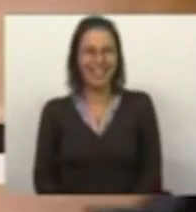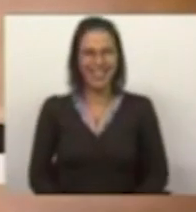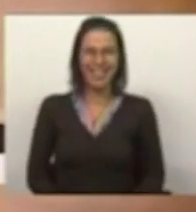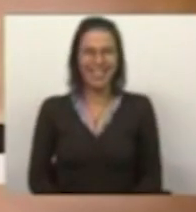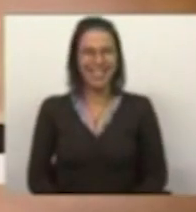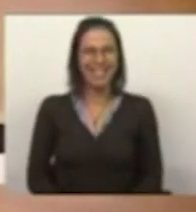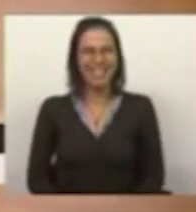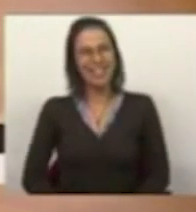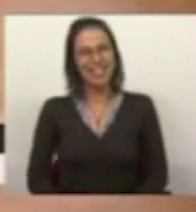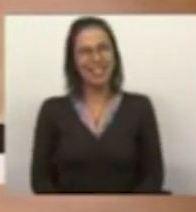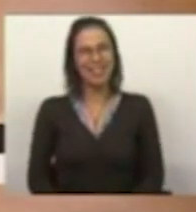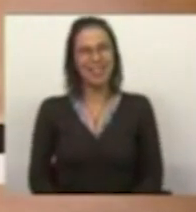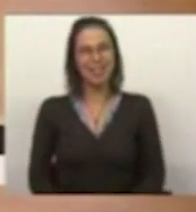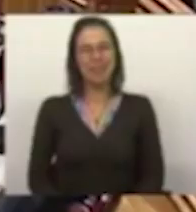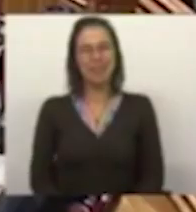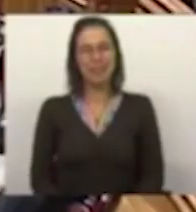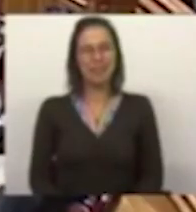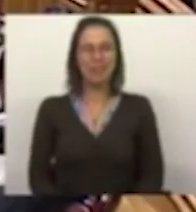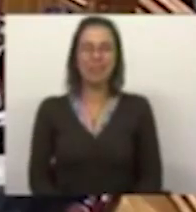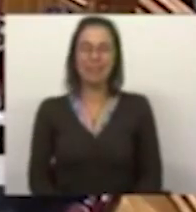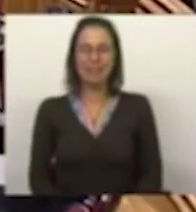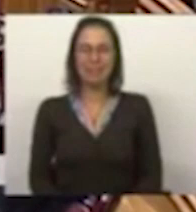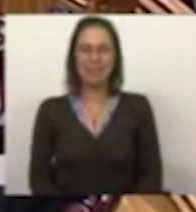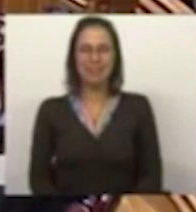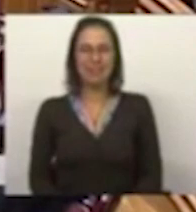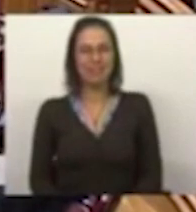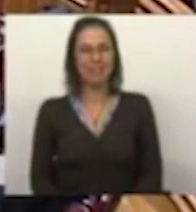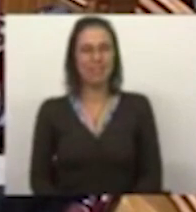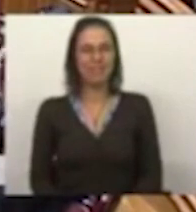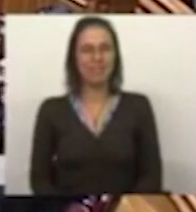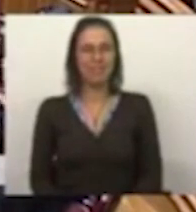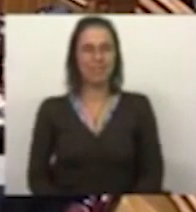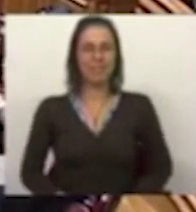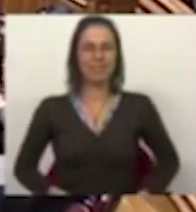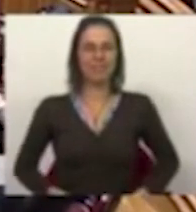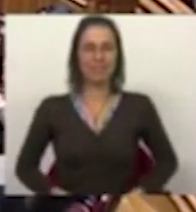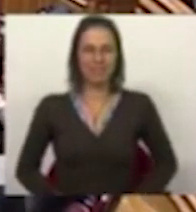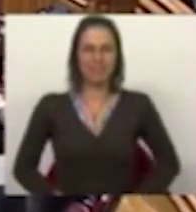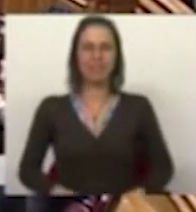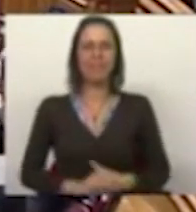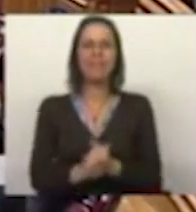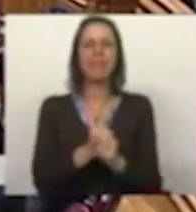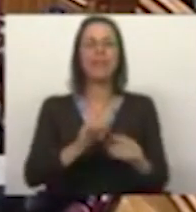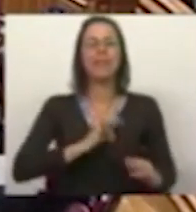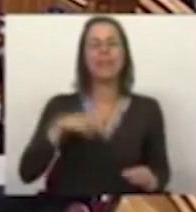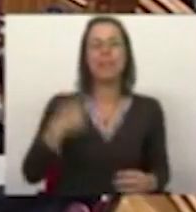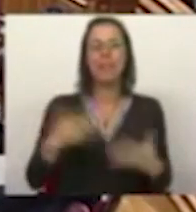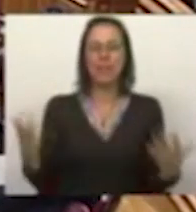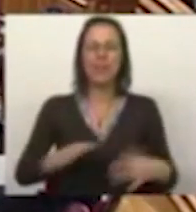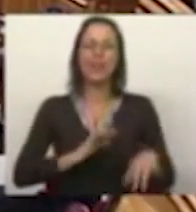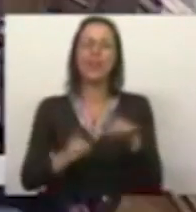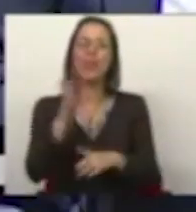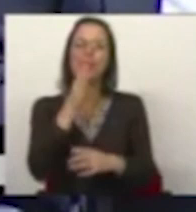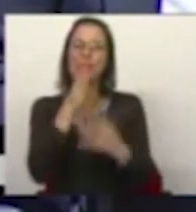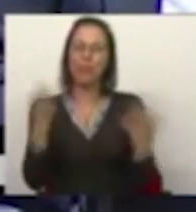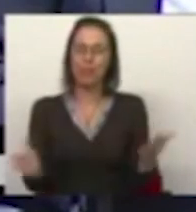vácuo e abrasante. Refere ainda que não responde às necessidades do país em áreas como o trabalho, a saúde,